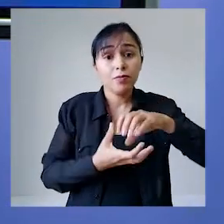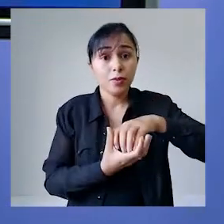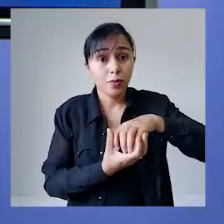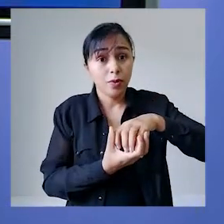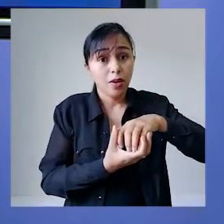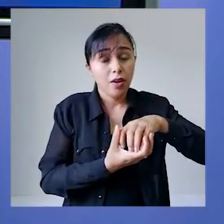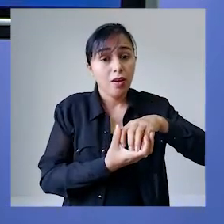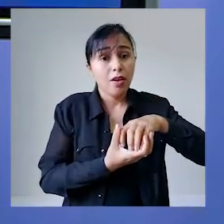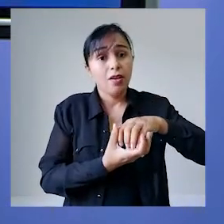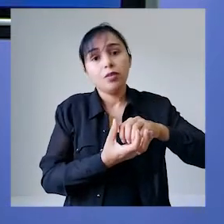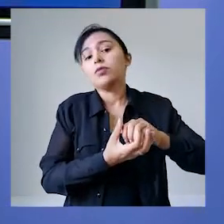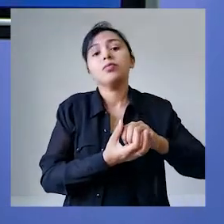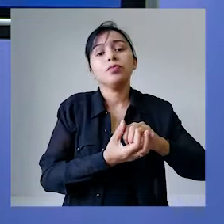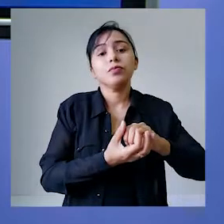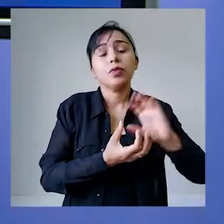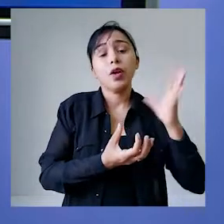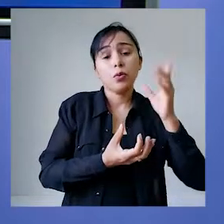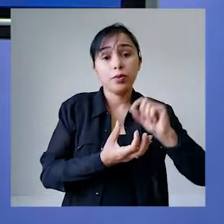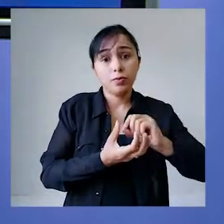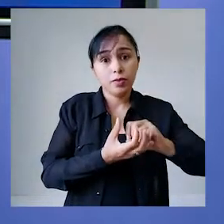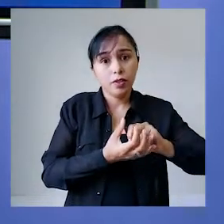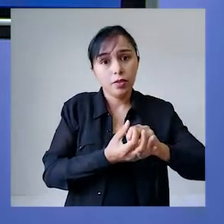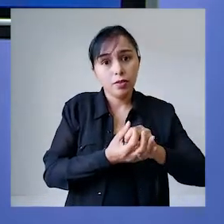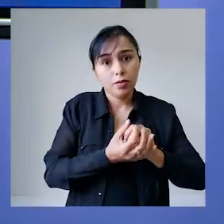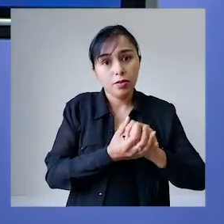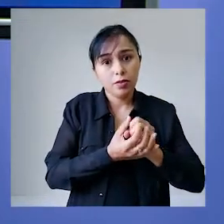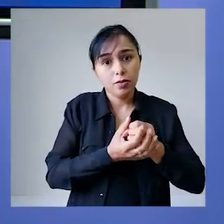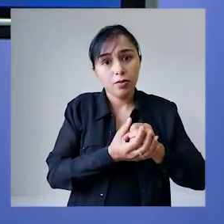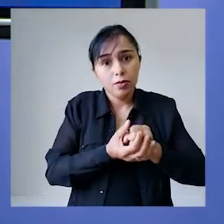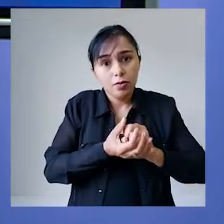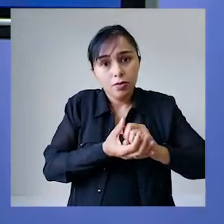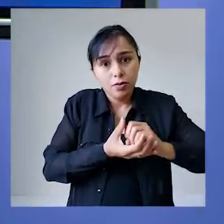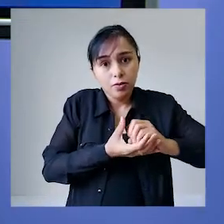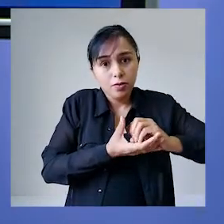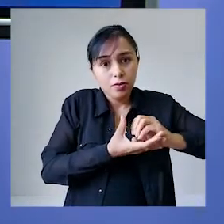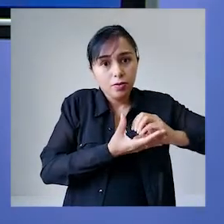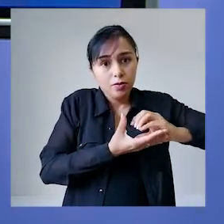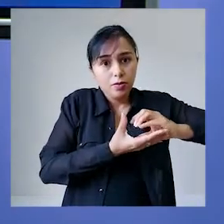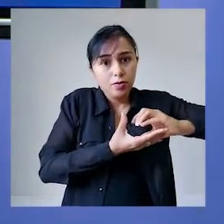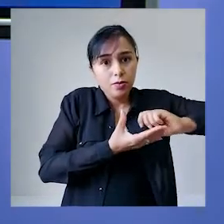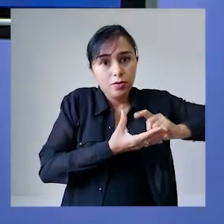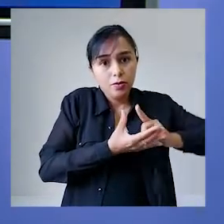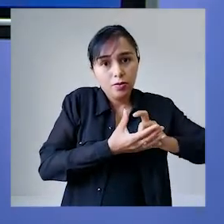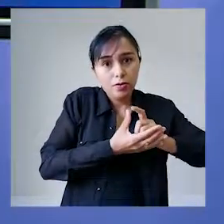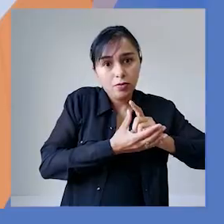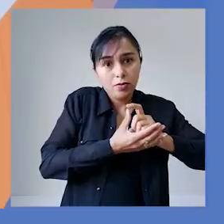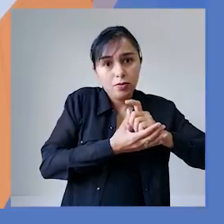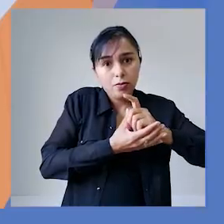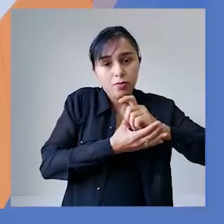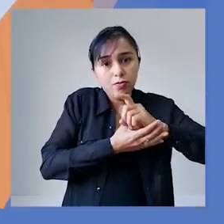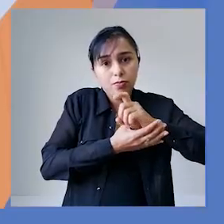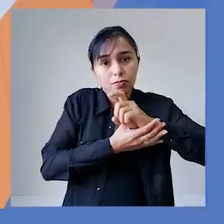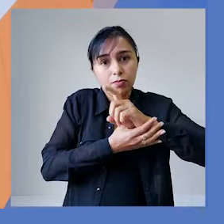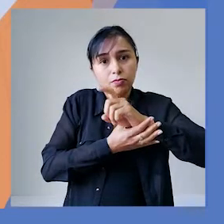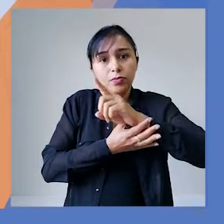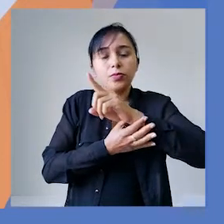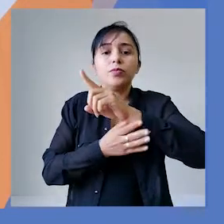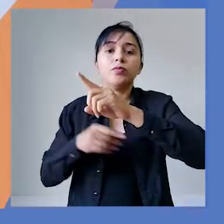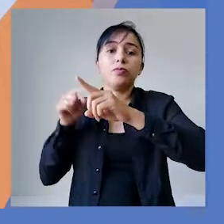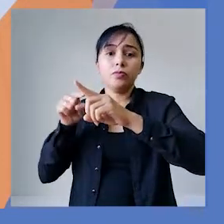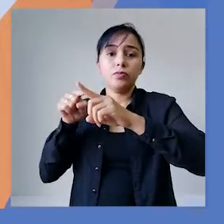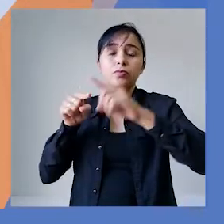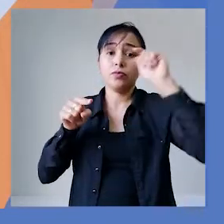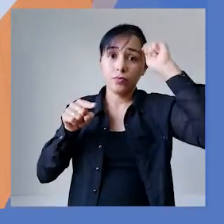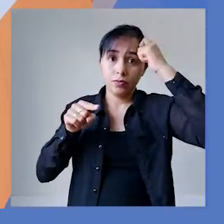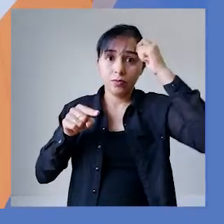Depois, esse ovo fecundado vai dar origem ao embrião, que vai se desenvolver no girino, que é a fase larval, e depois